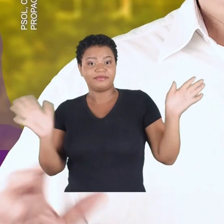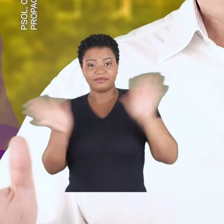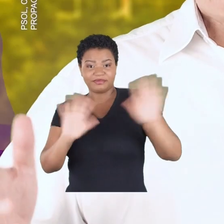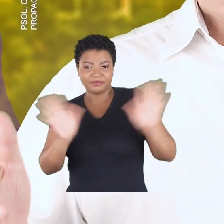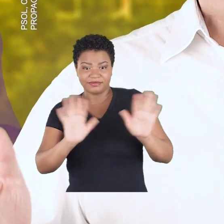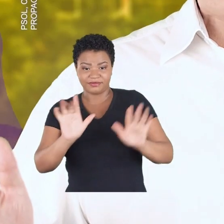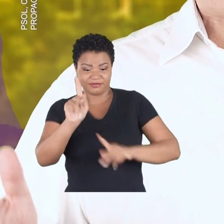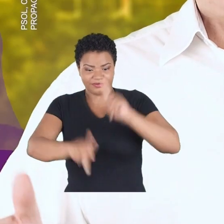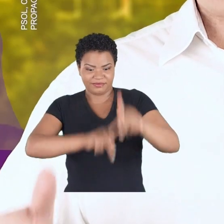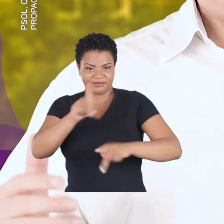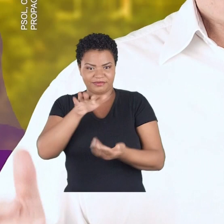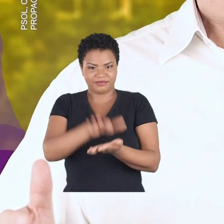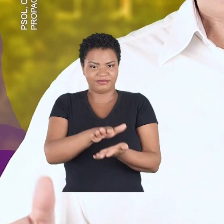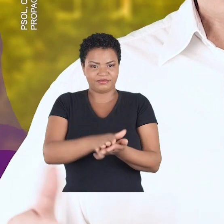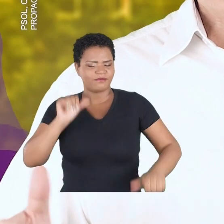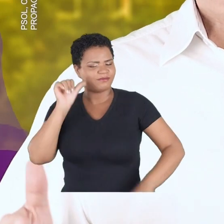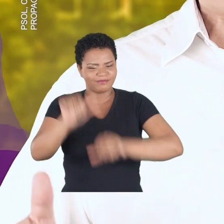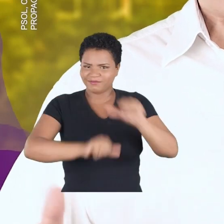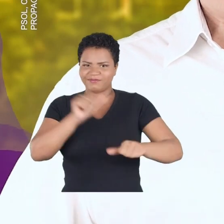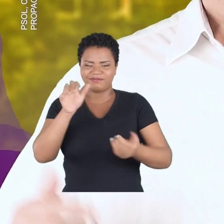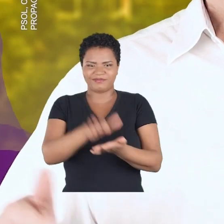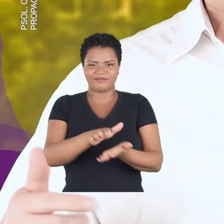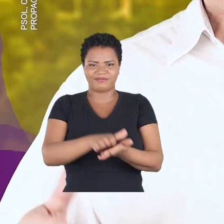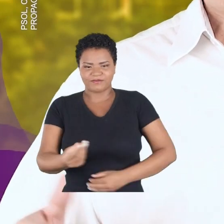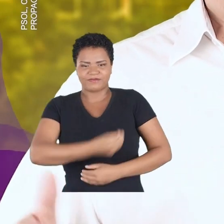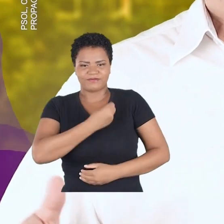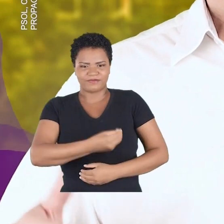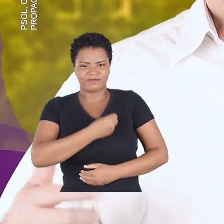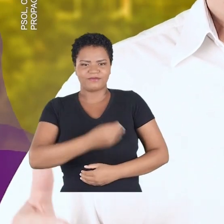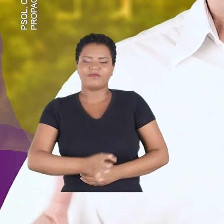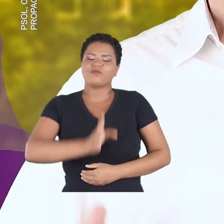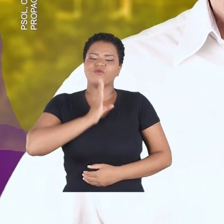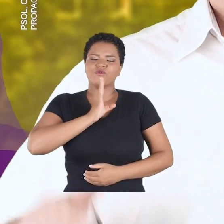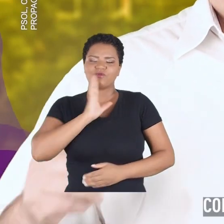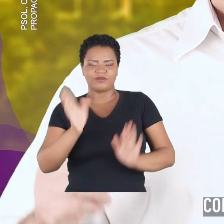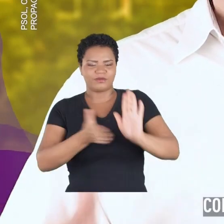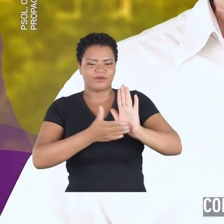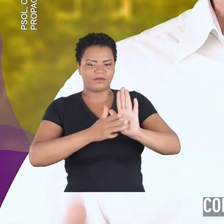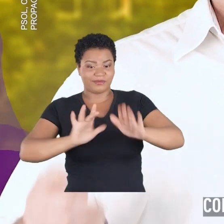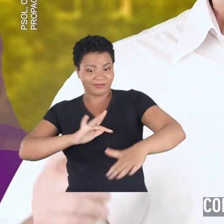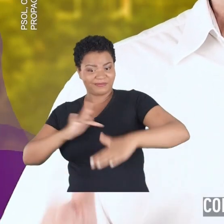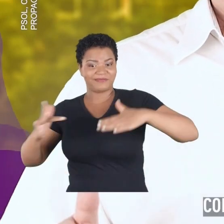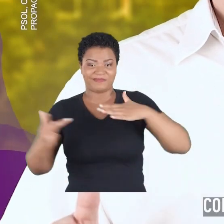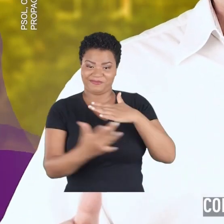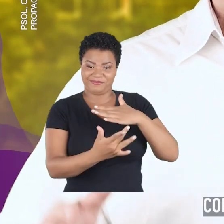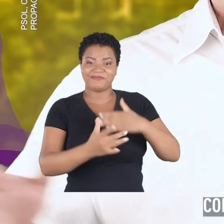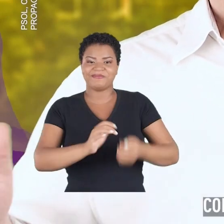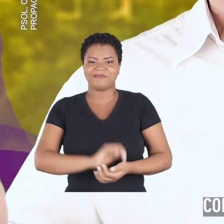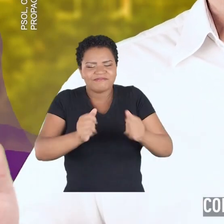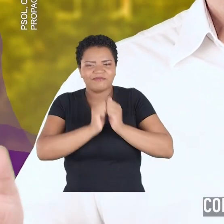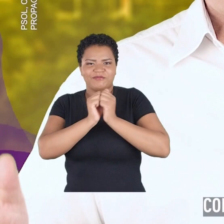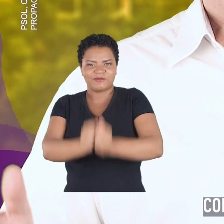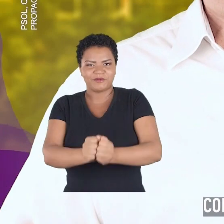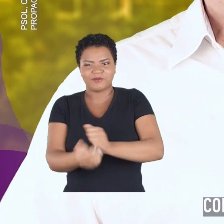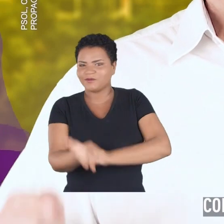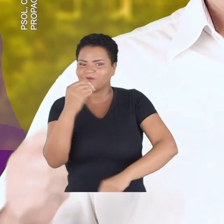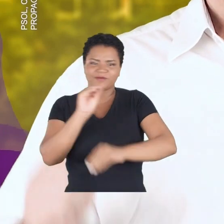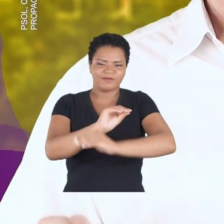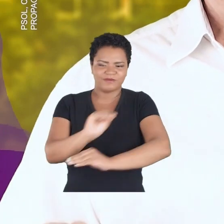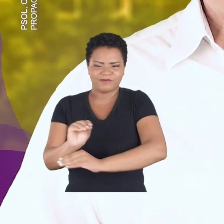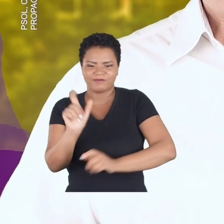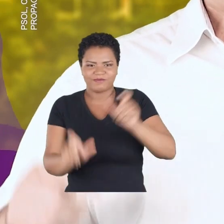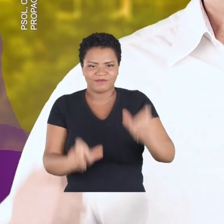Olá, palmenses. Chegou a hora de mudanças. Vamos transformar Palmas. Conheça as nossas propostas nas redes sociais.